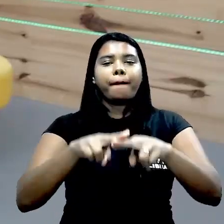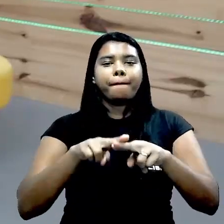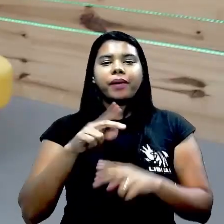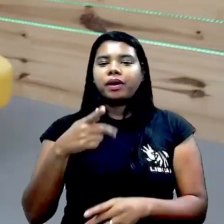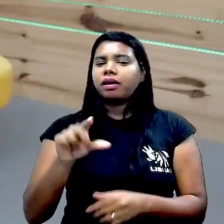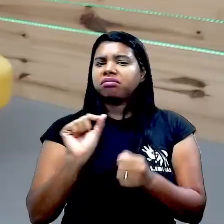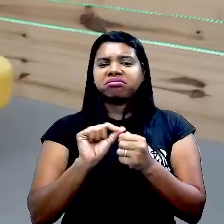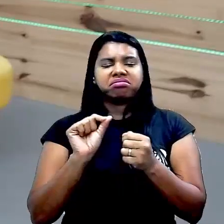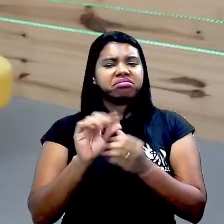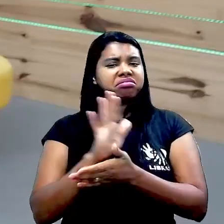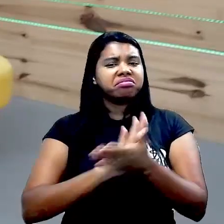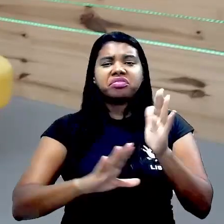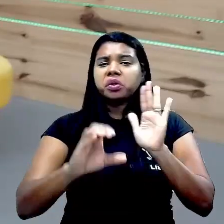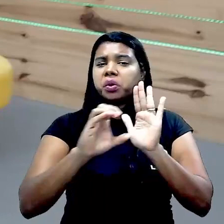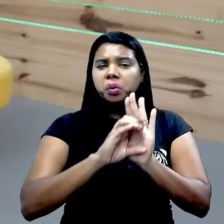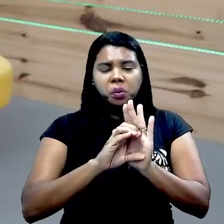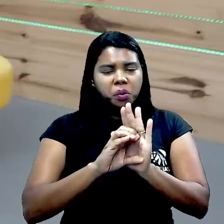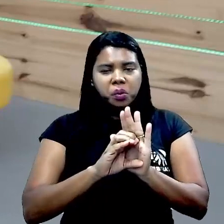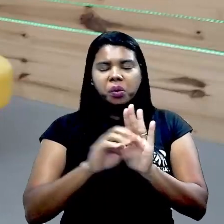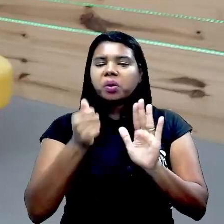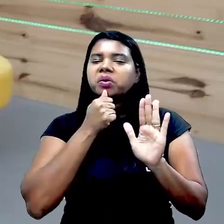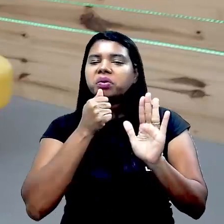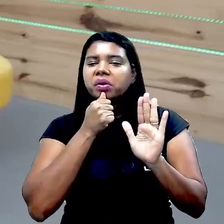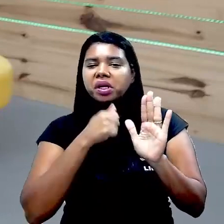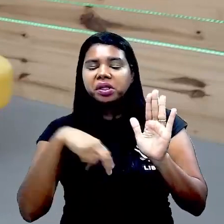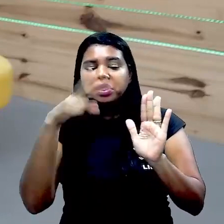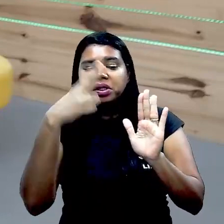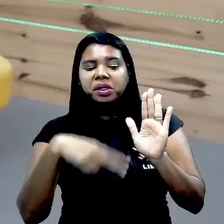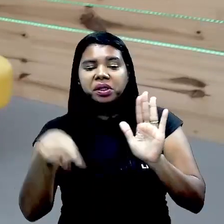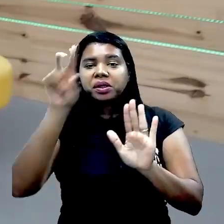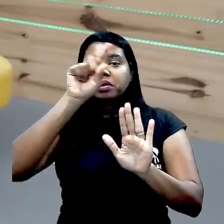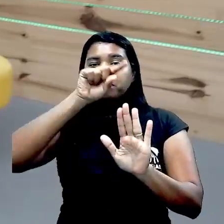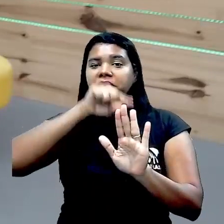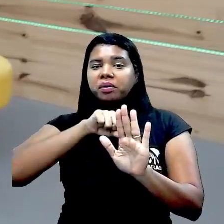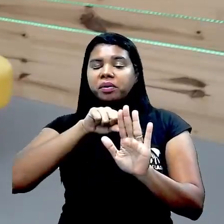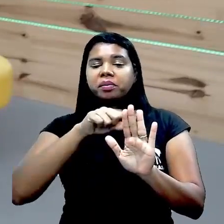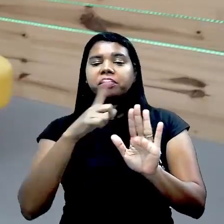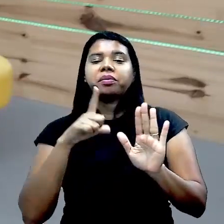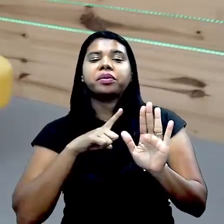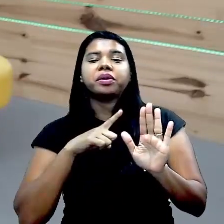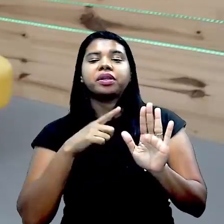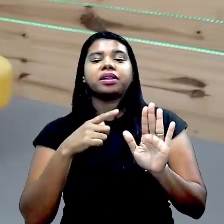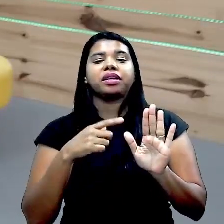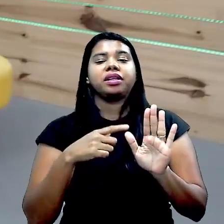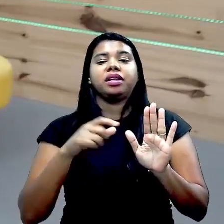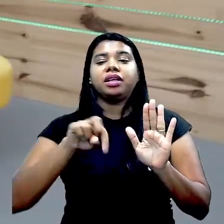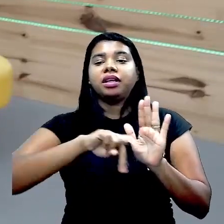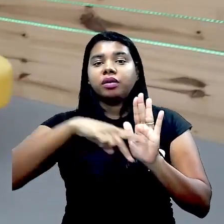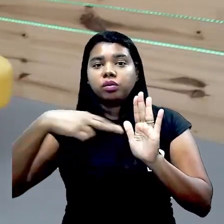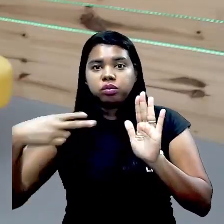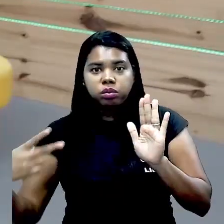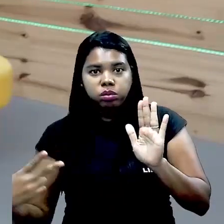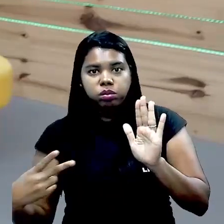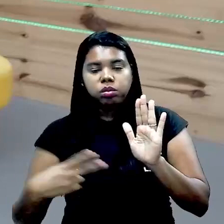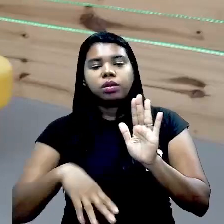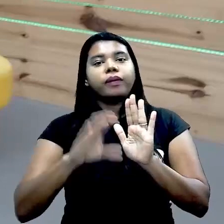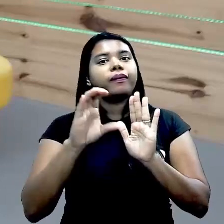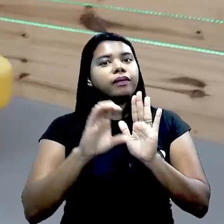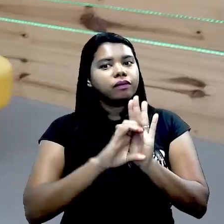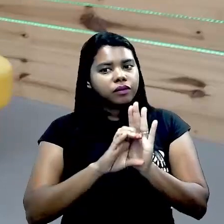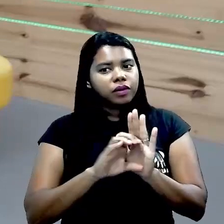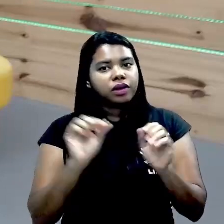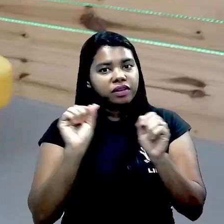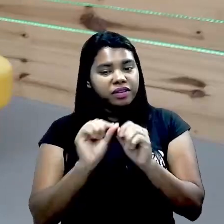fez nenhum código ainda. Se você olhar isso por trás, tem uma lapa de código danada para fazer isso. E ele vai fazer